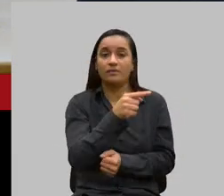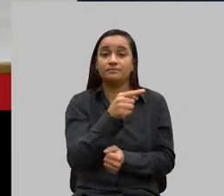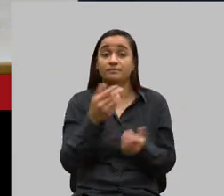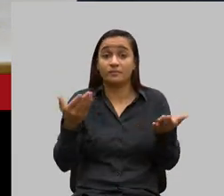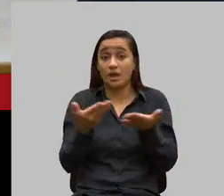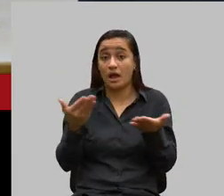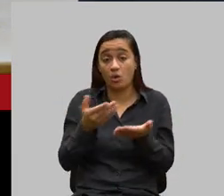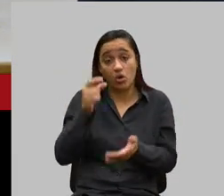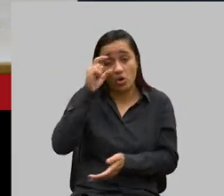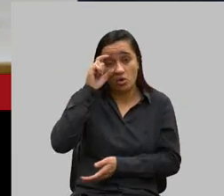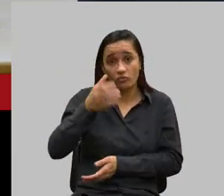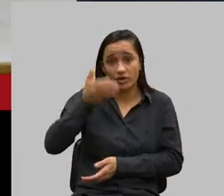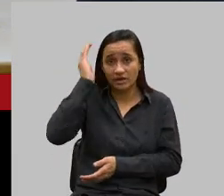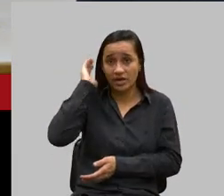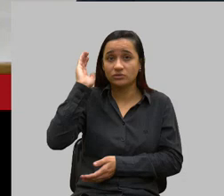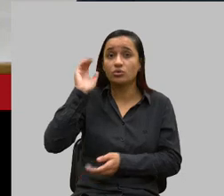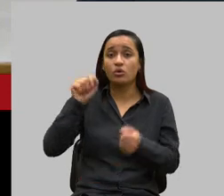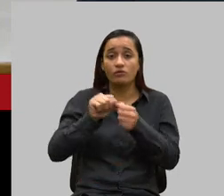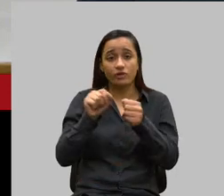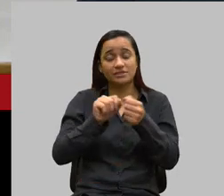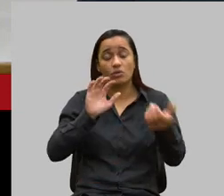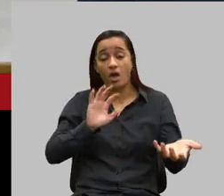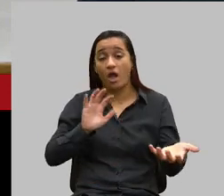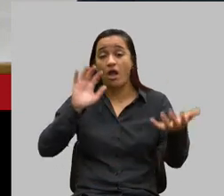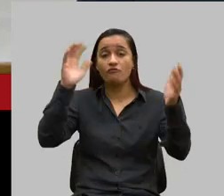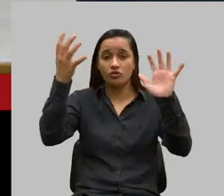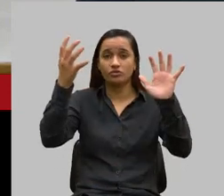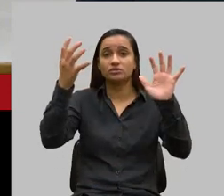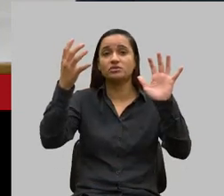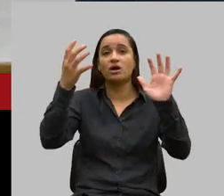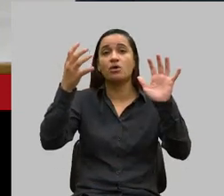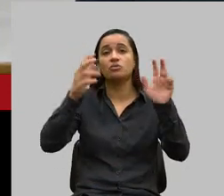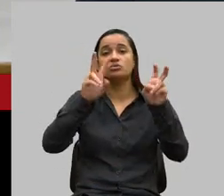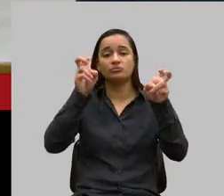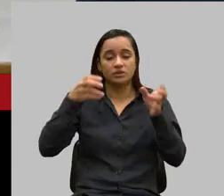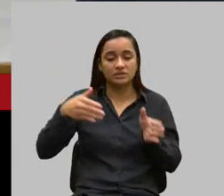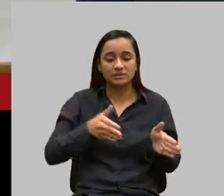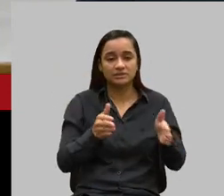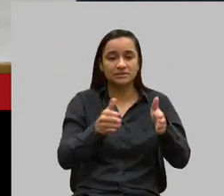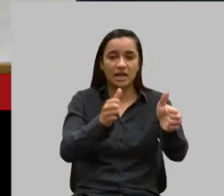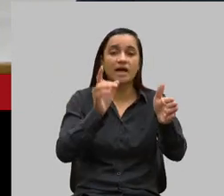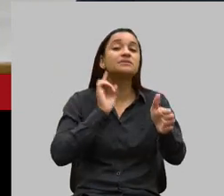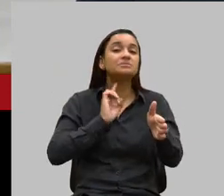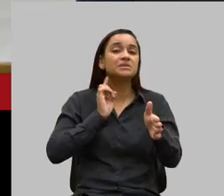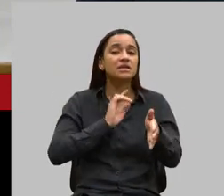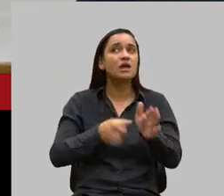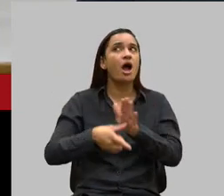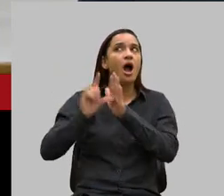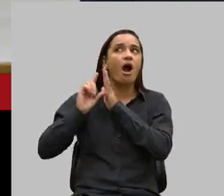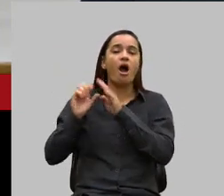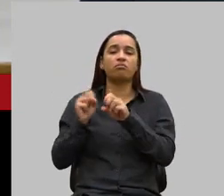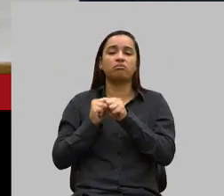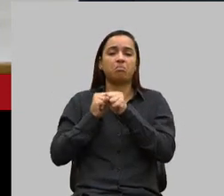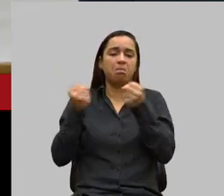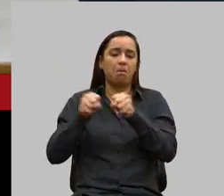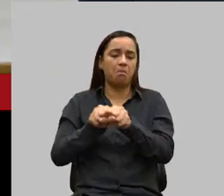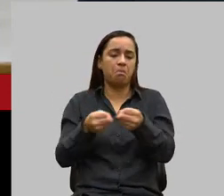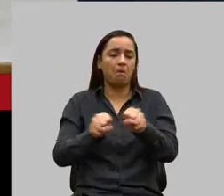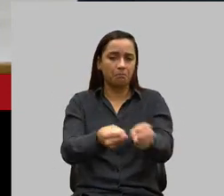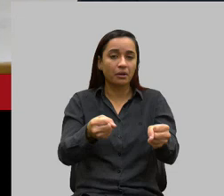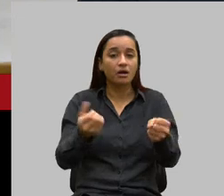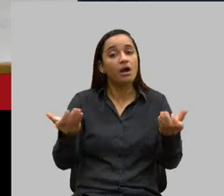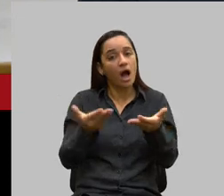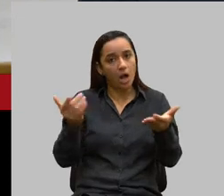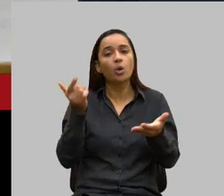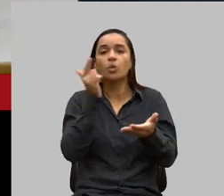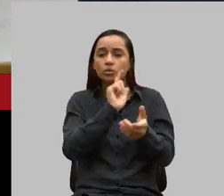Zema que tá fazendo uma revolução na questão das estradas mineiras que estavam acabadas e que tão gerando muita renda e emprego